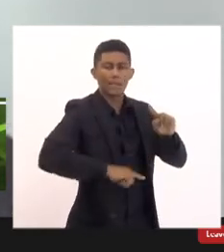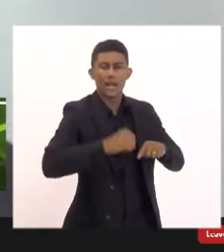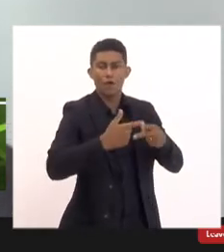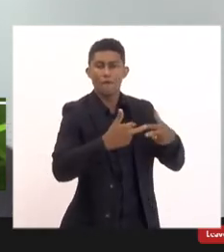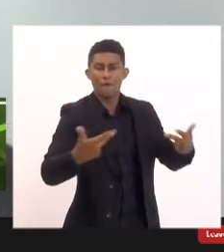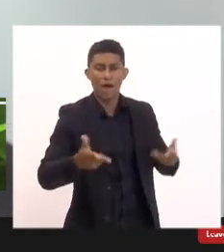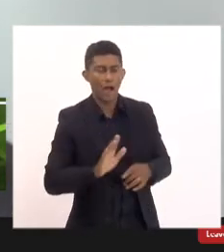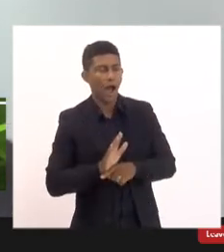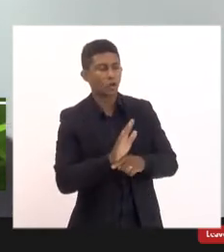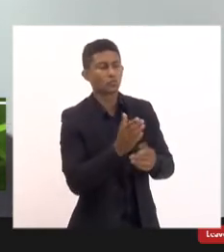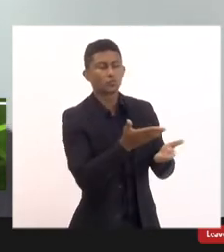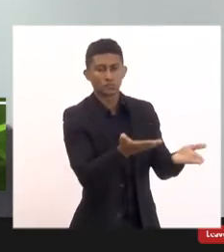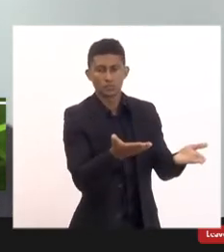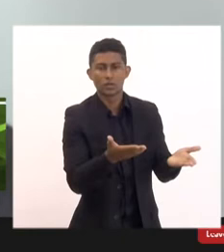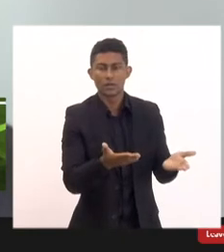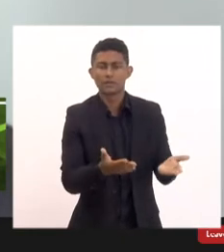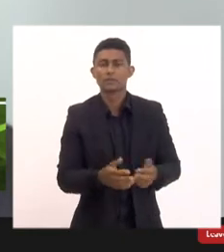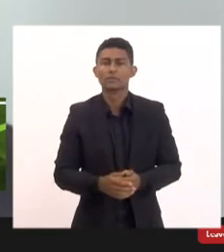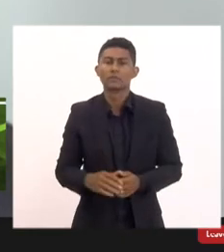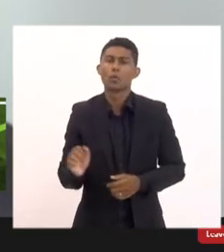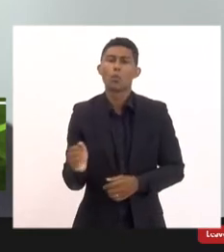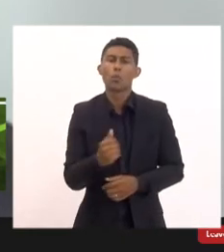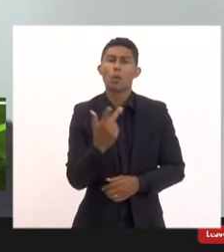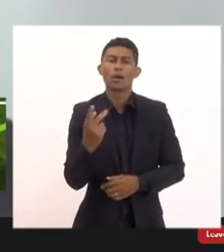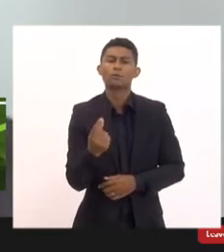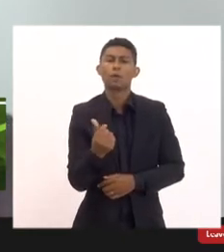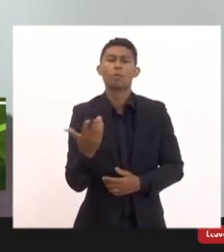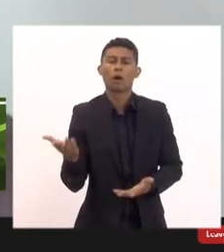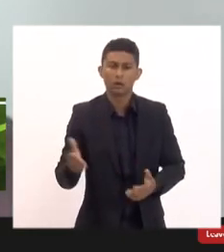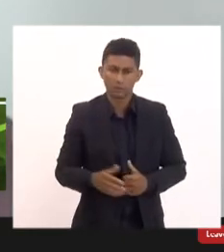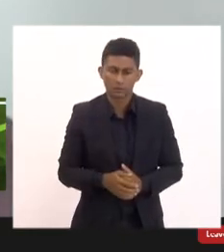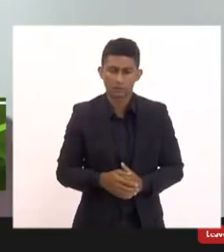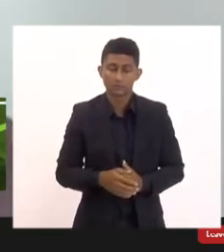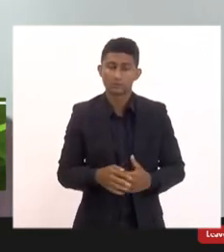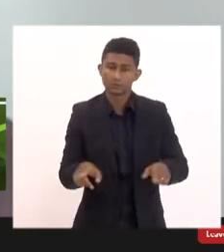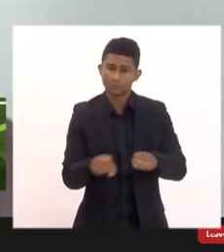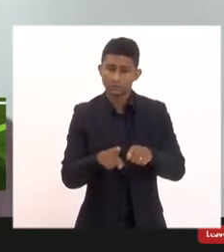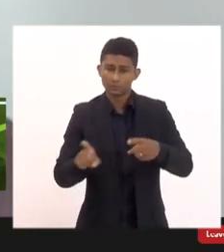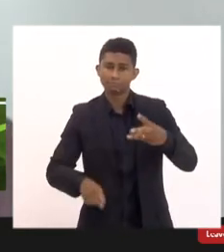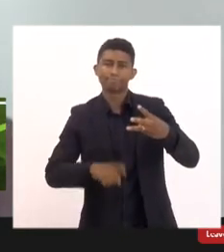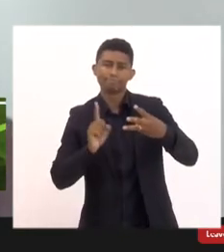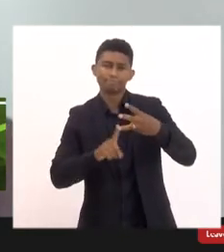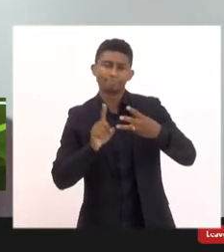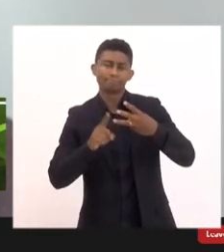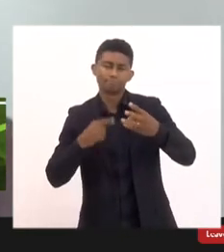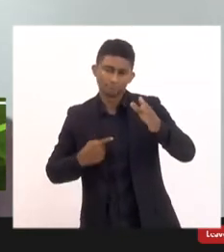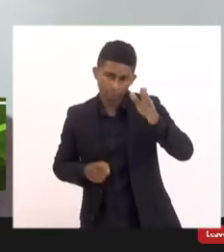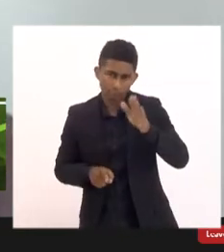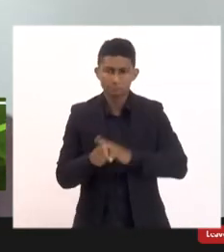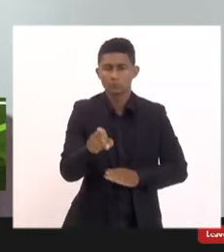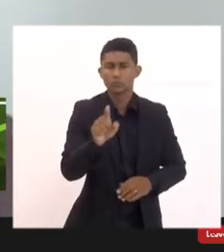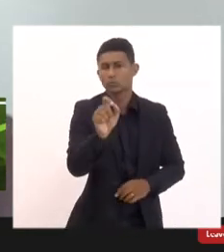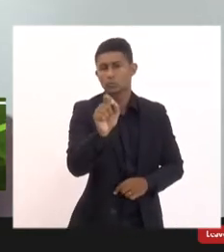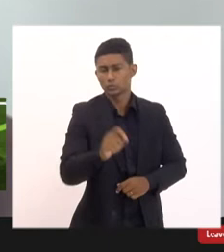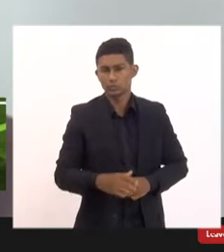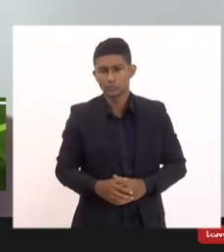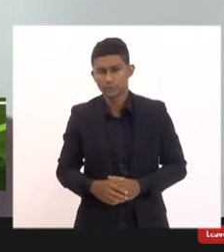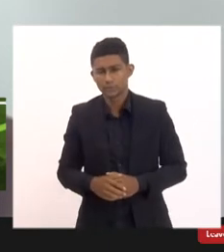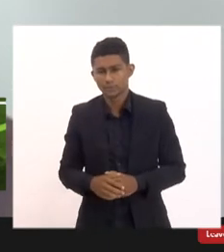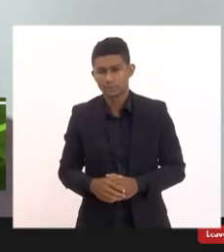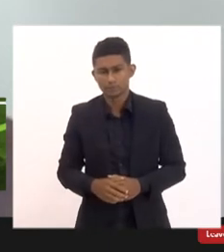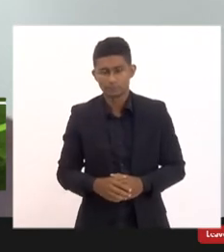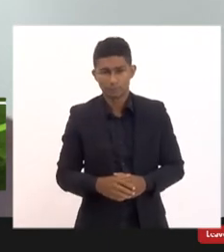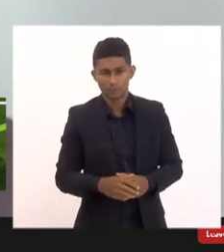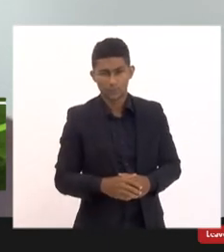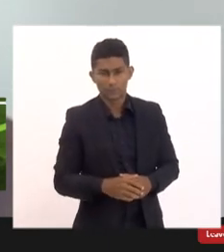conjunta 1604. E, para concluir também, eu gostaria de saber como as